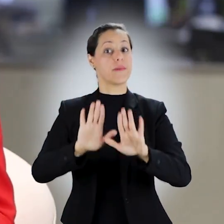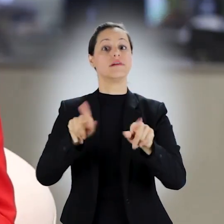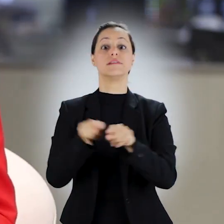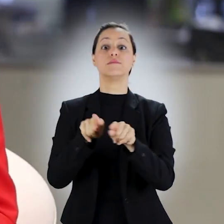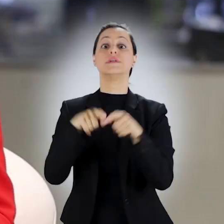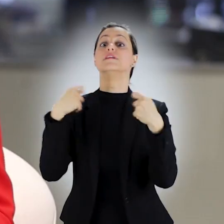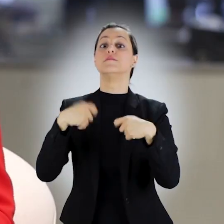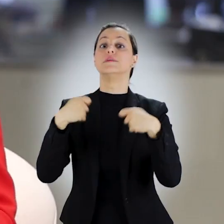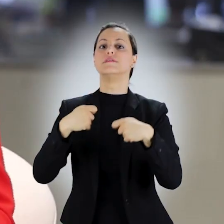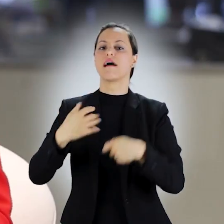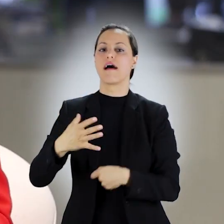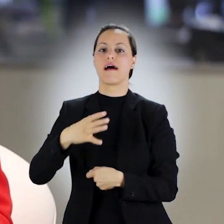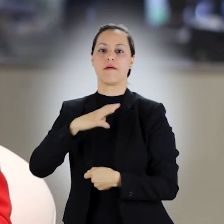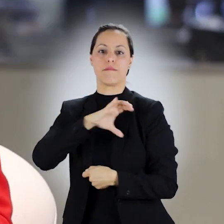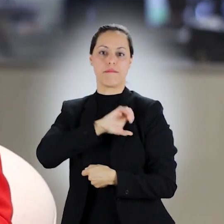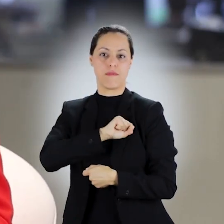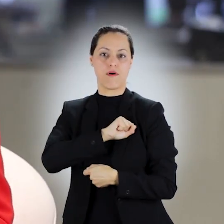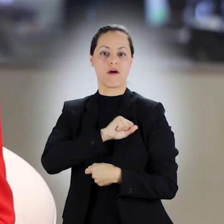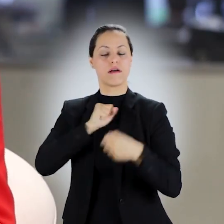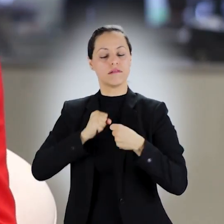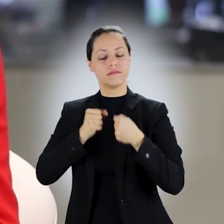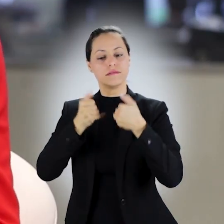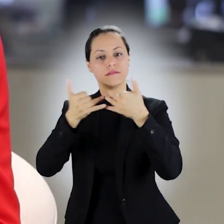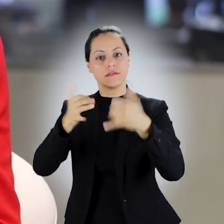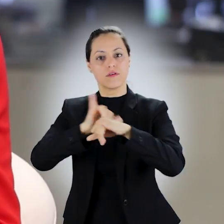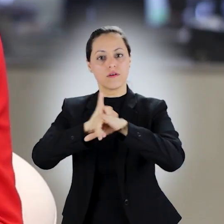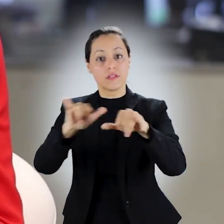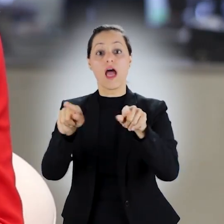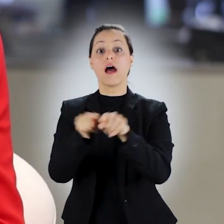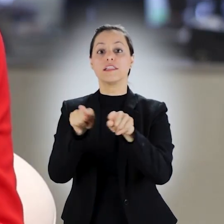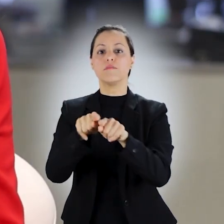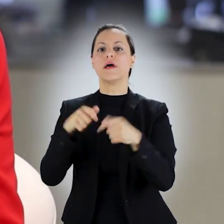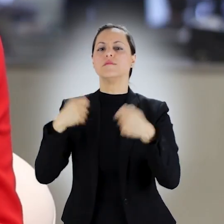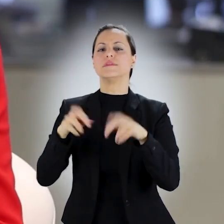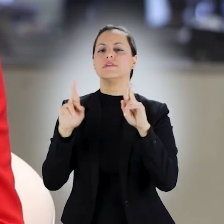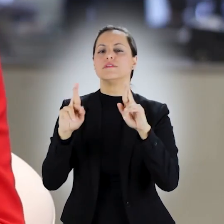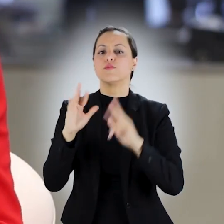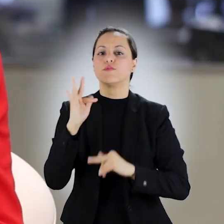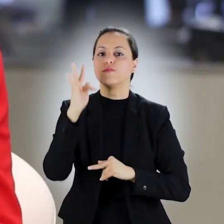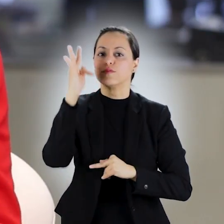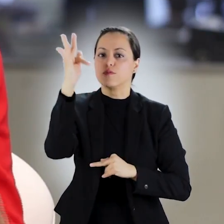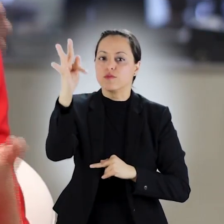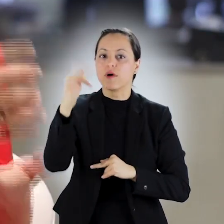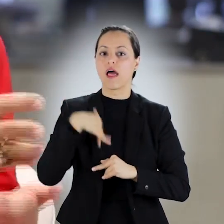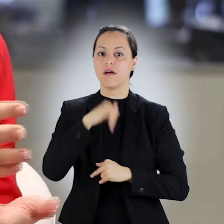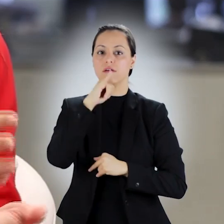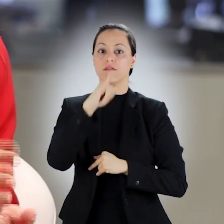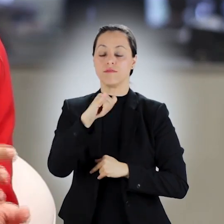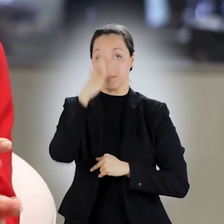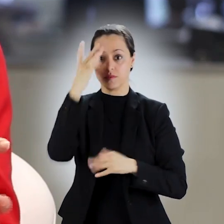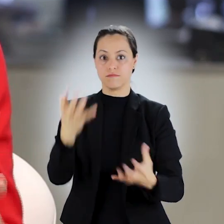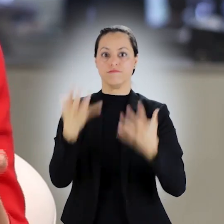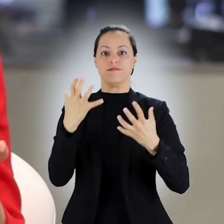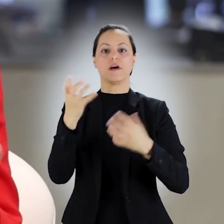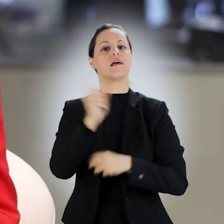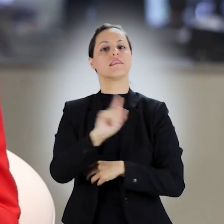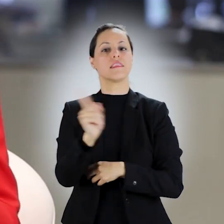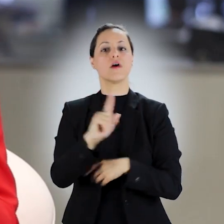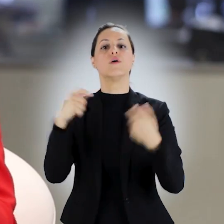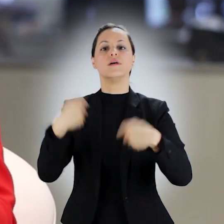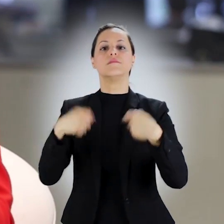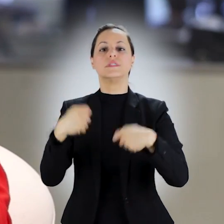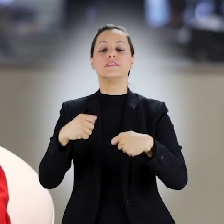que também precisa ter amor, né? Precisa ter uma esperança, um toque de esperança, não a notícia nua e crua, ela precisa